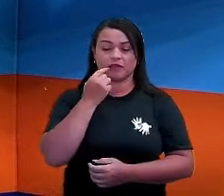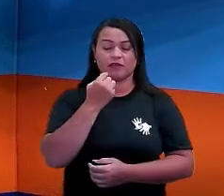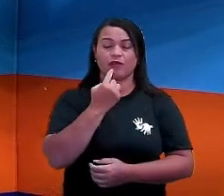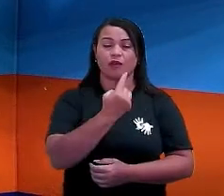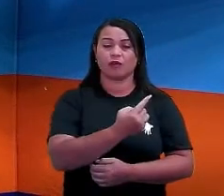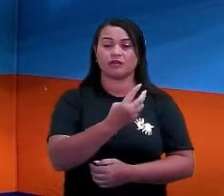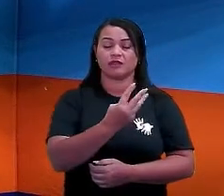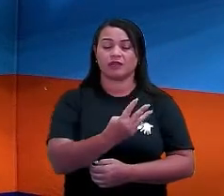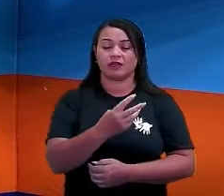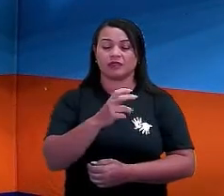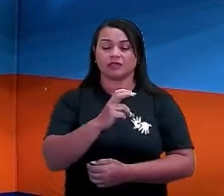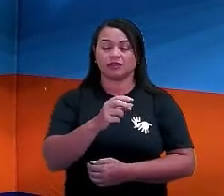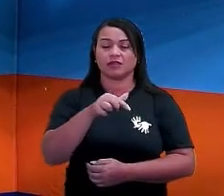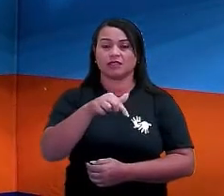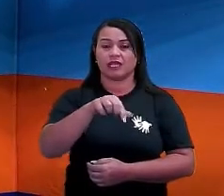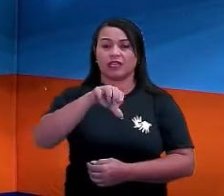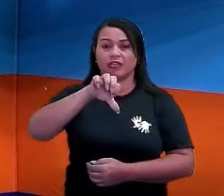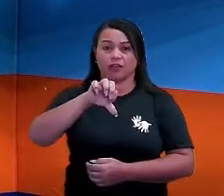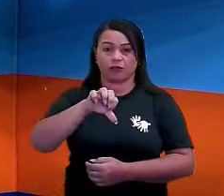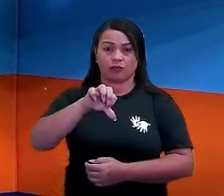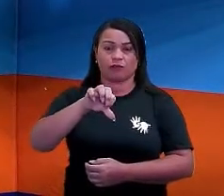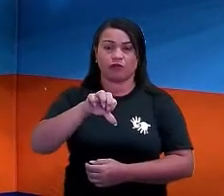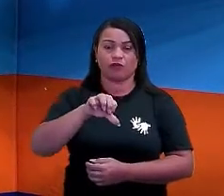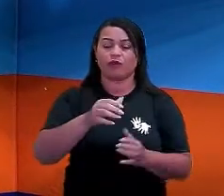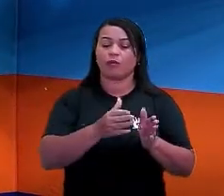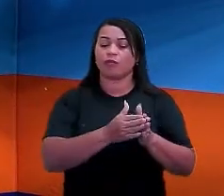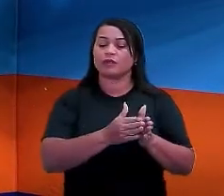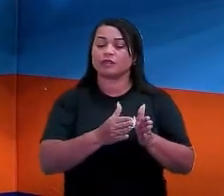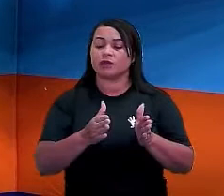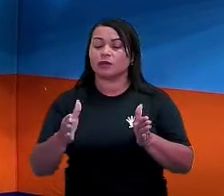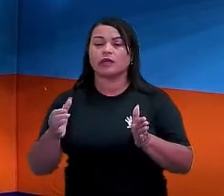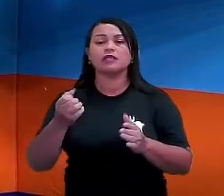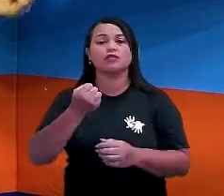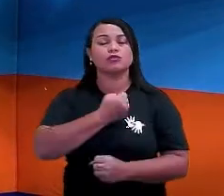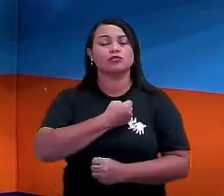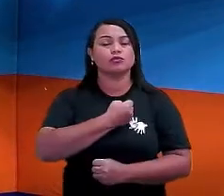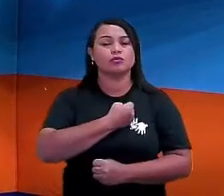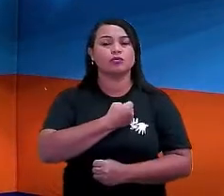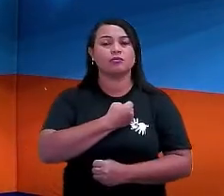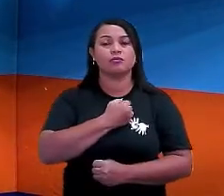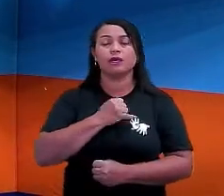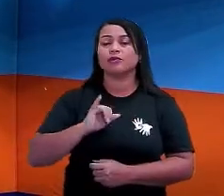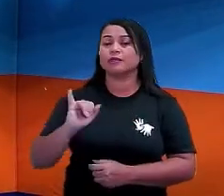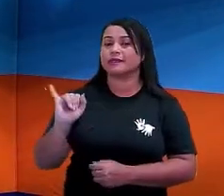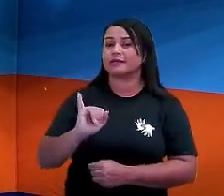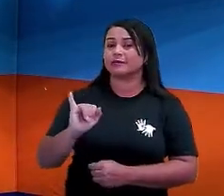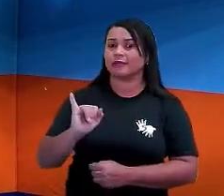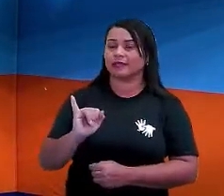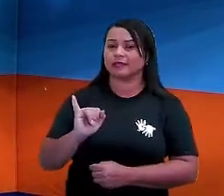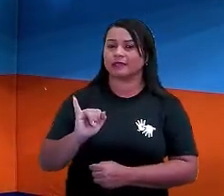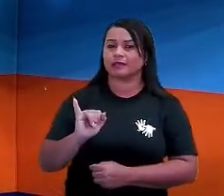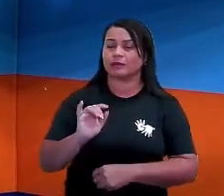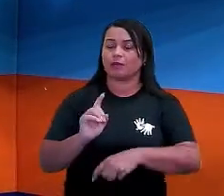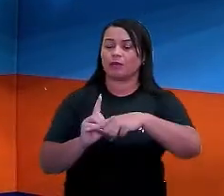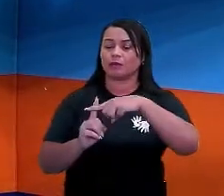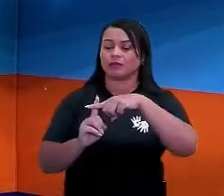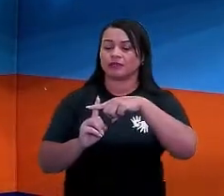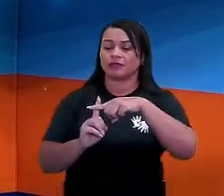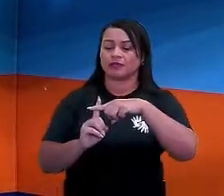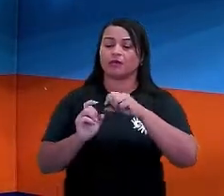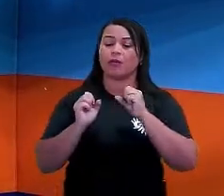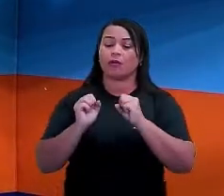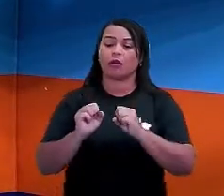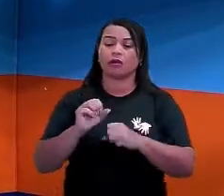1, 3, 5, 7, 9. Sequência dos números ímpares positivos. Então, depois do 9 aqui, pode